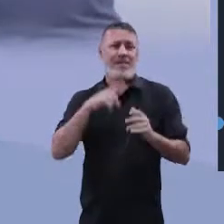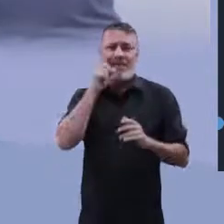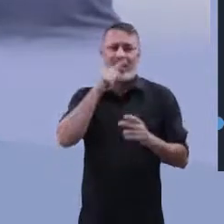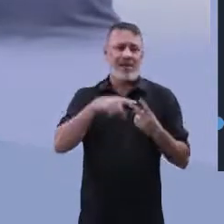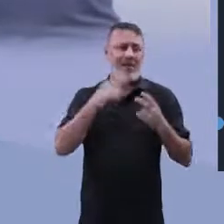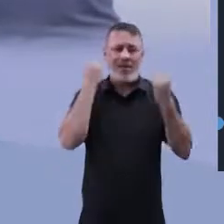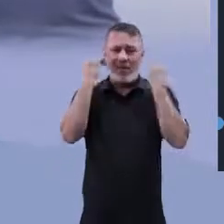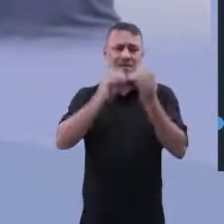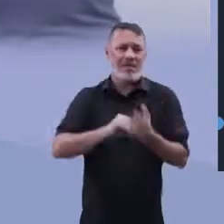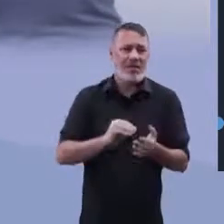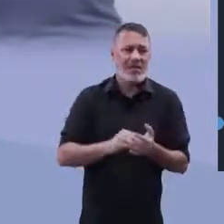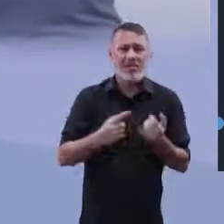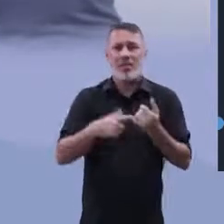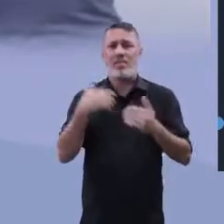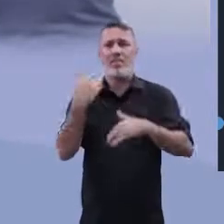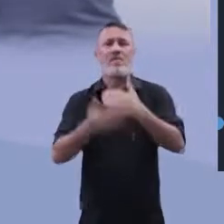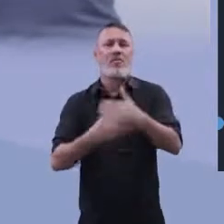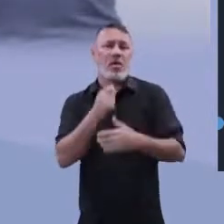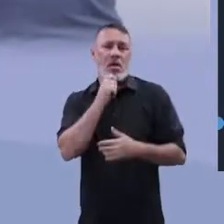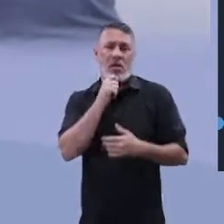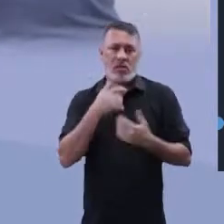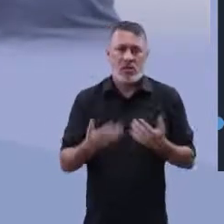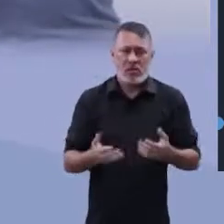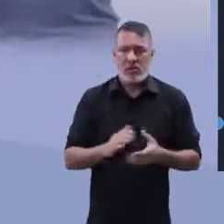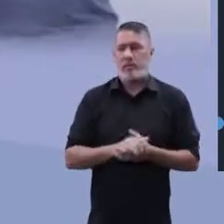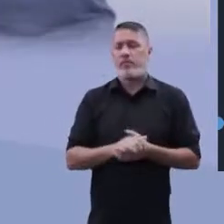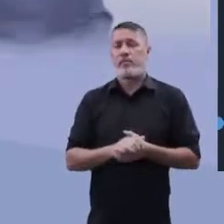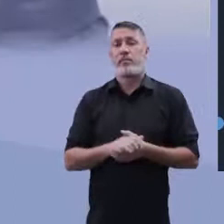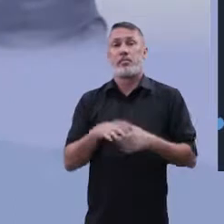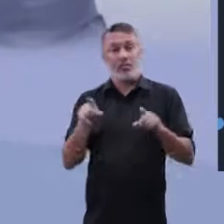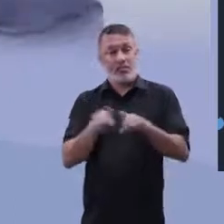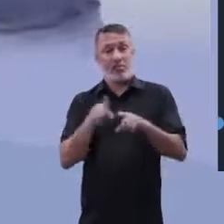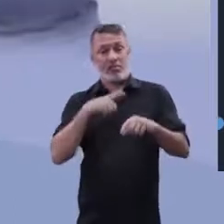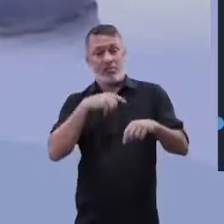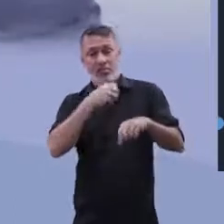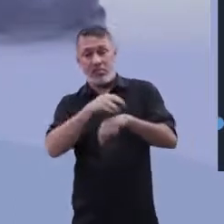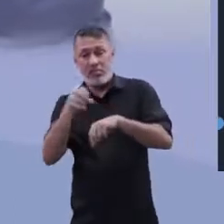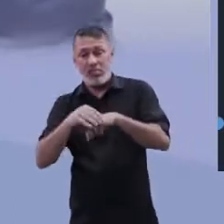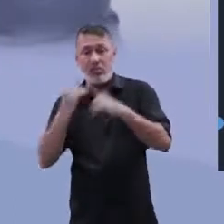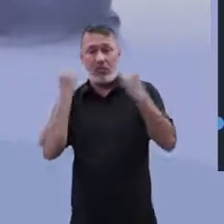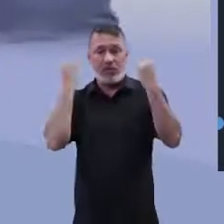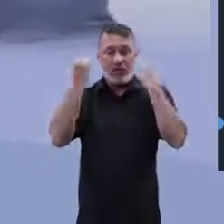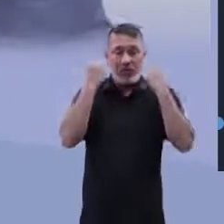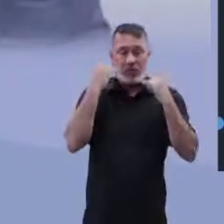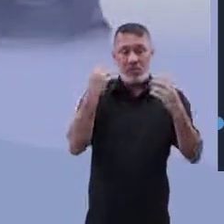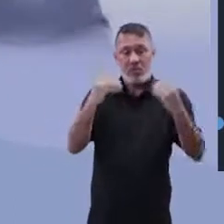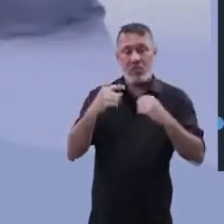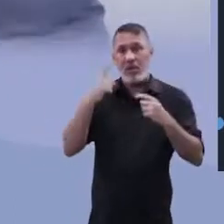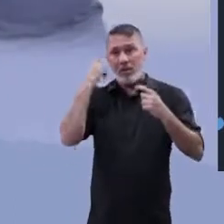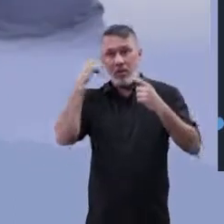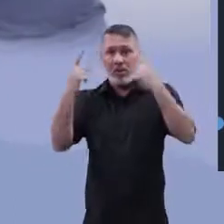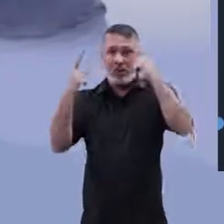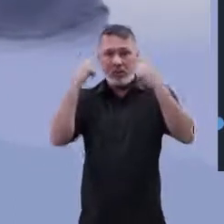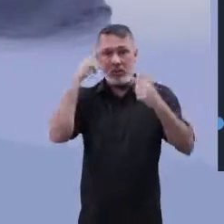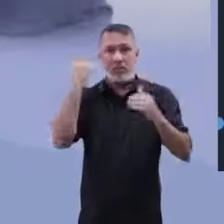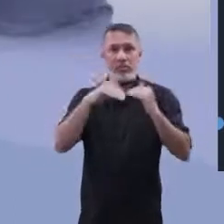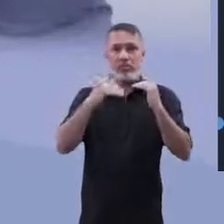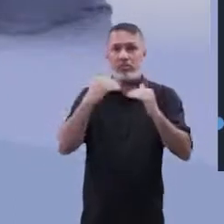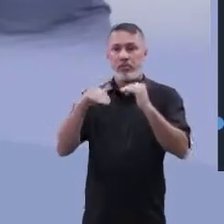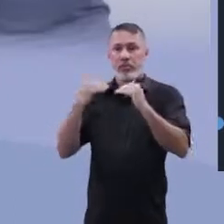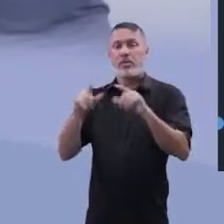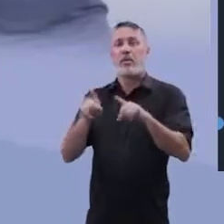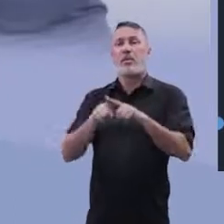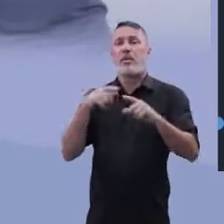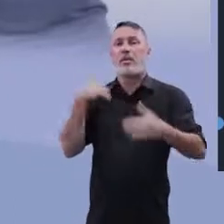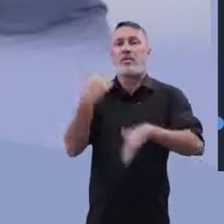muitas falhas, informações e fatos sem desenvolvimento. Ele vai jogando algumas informações, ele vai jogando algumas ideias e ele